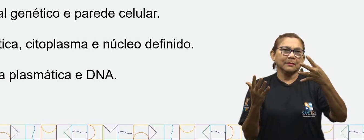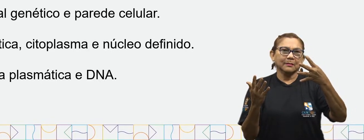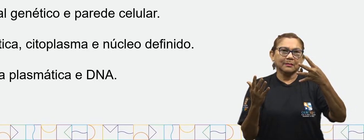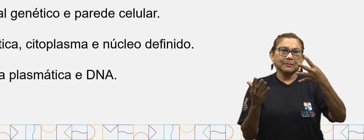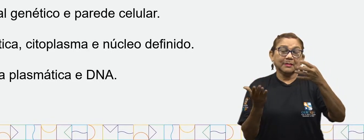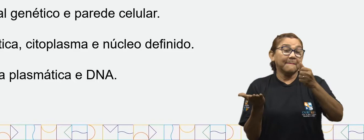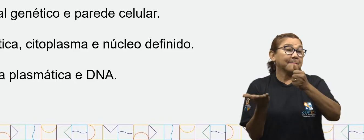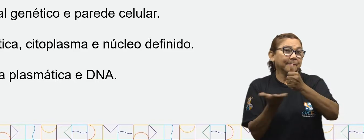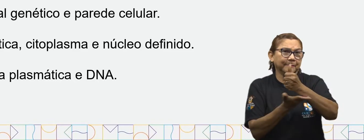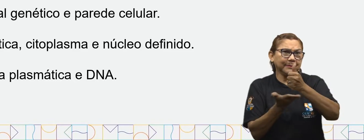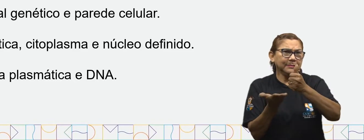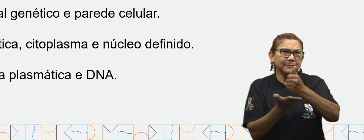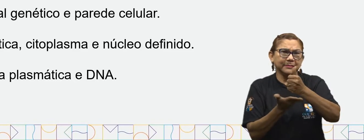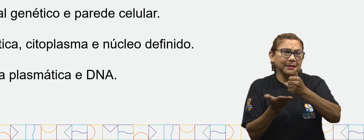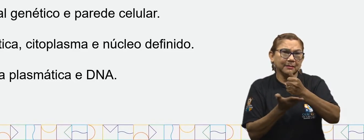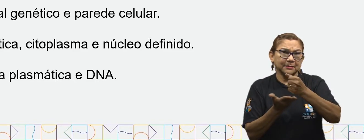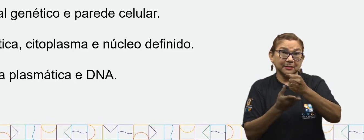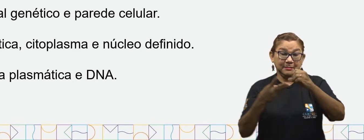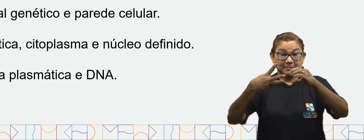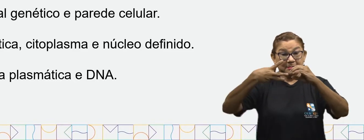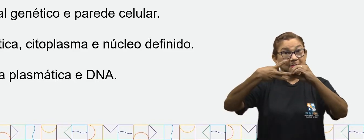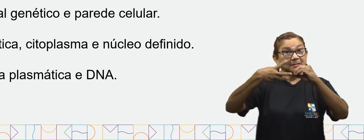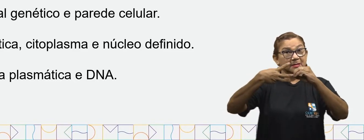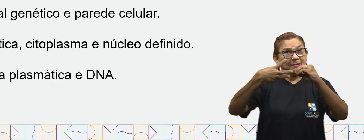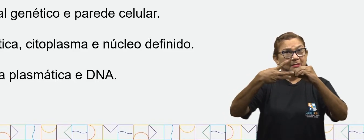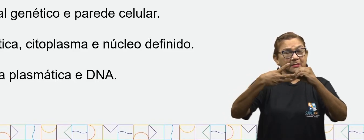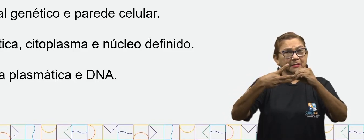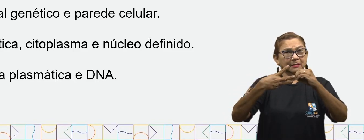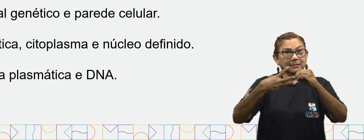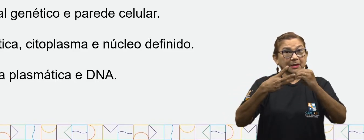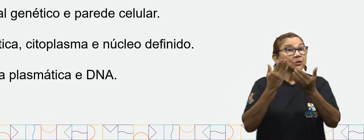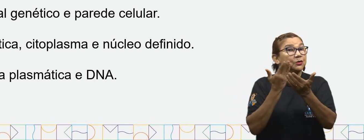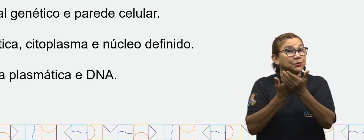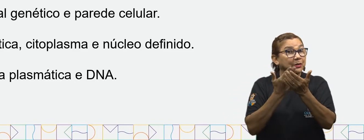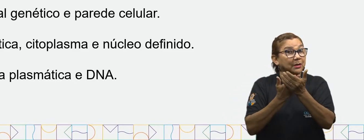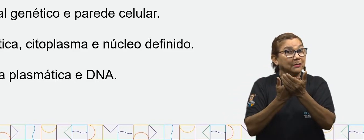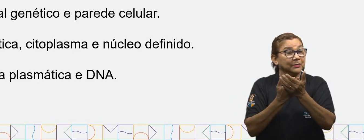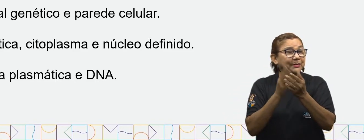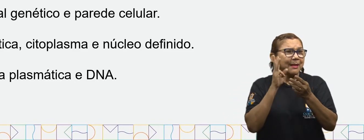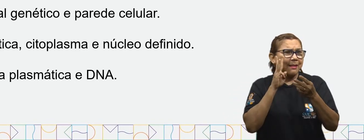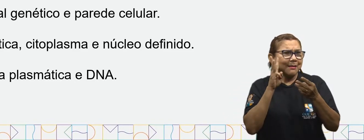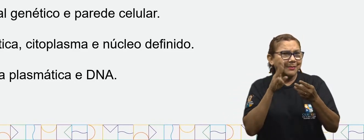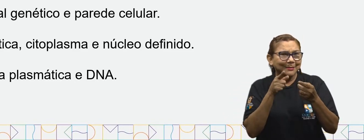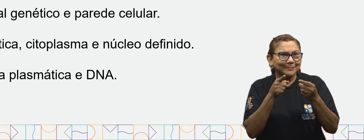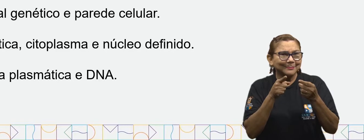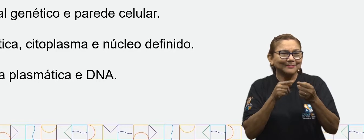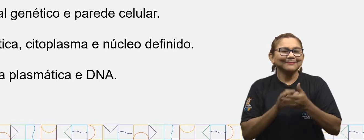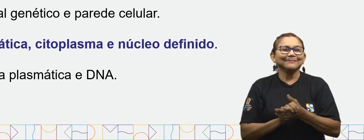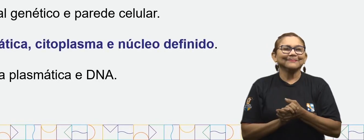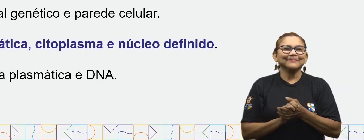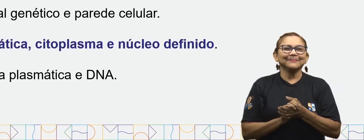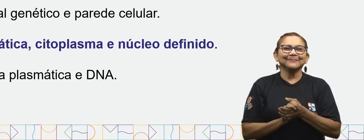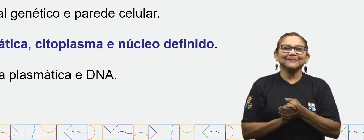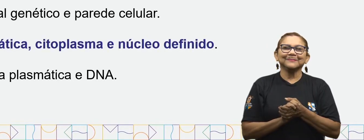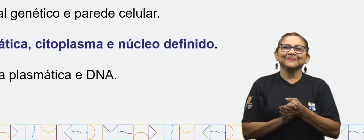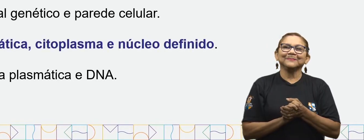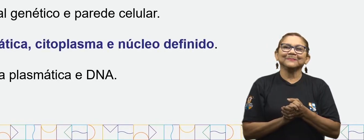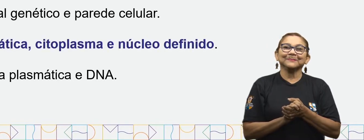uma célula eucarionte? Nós estudamos na nossa aula de hoje. Qual é a alternativa? Letra